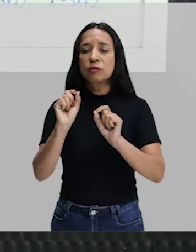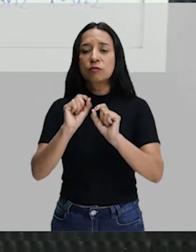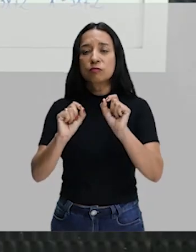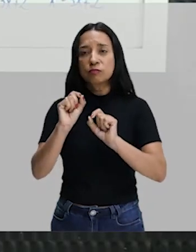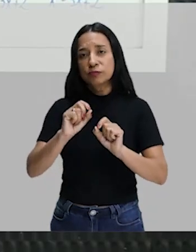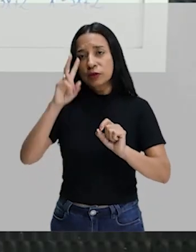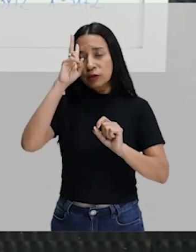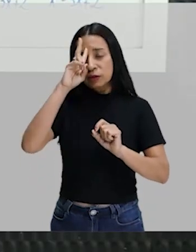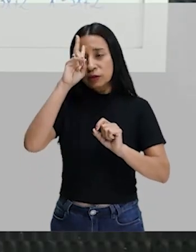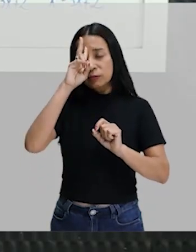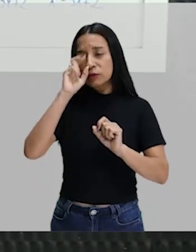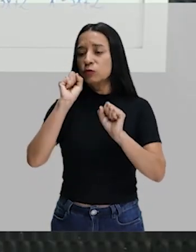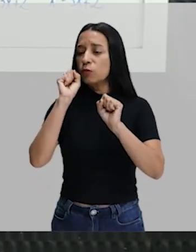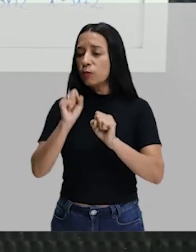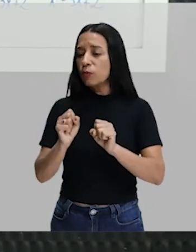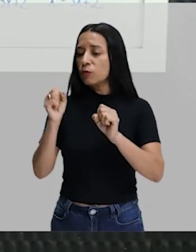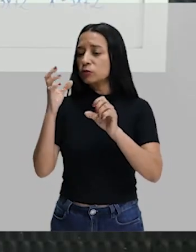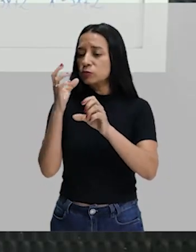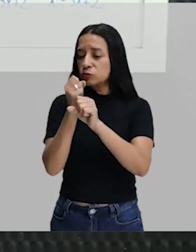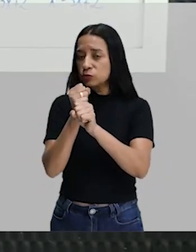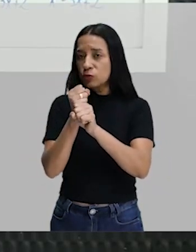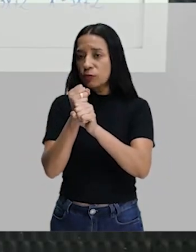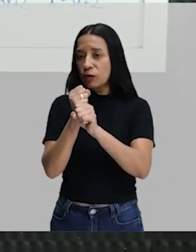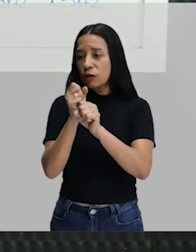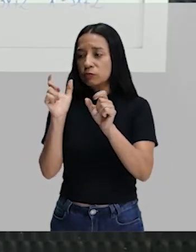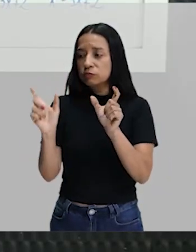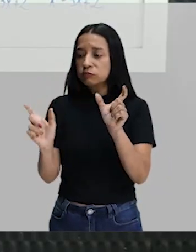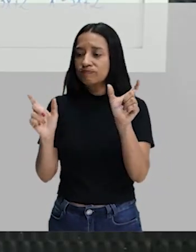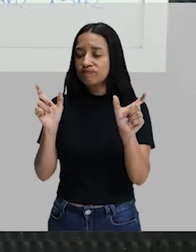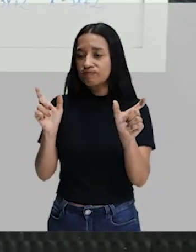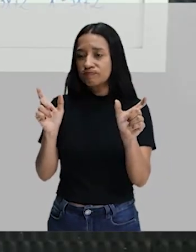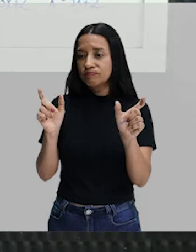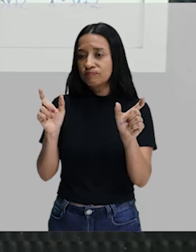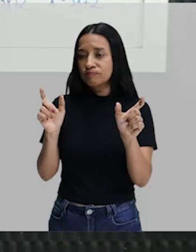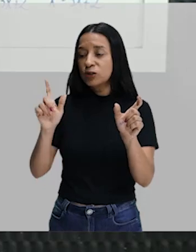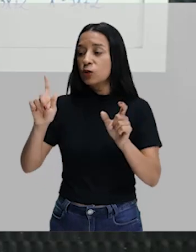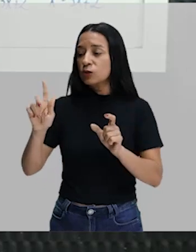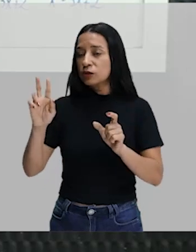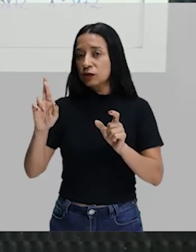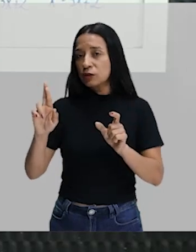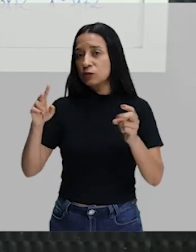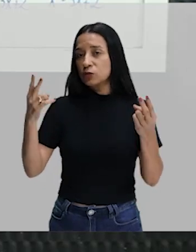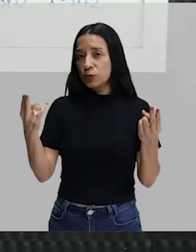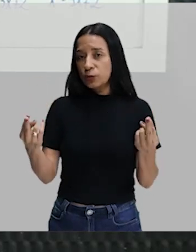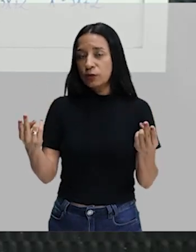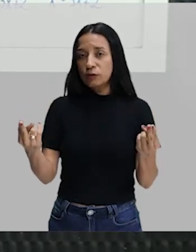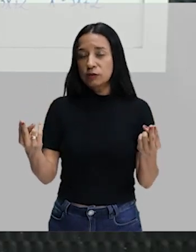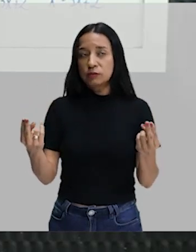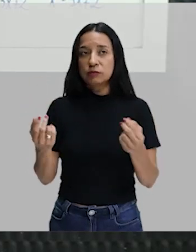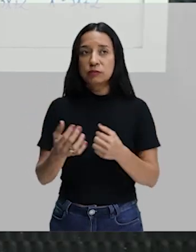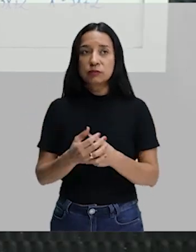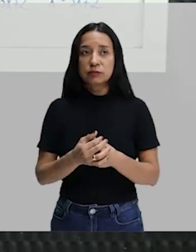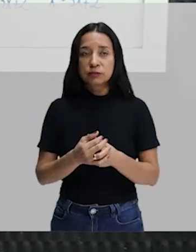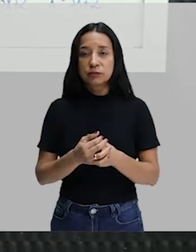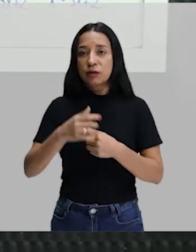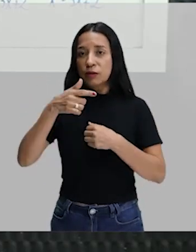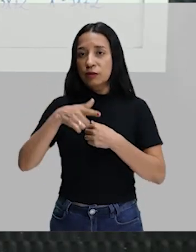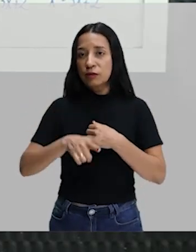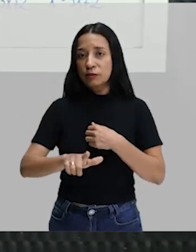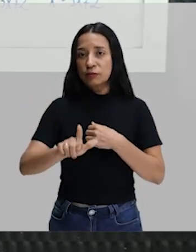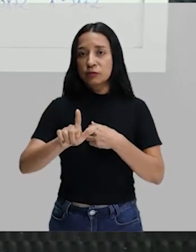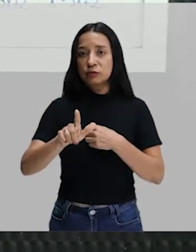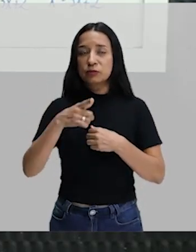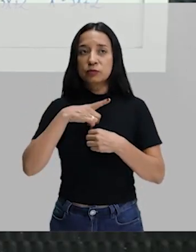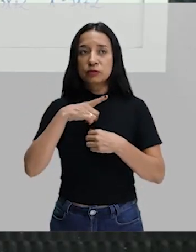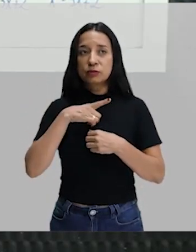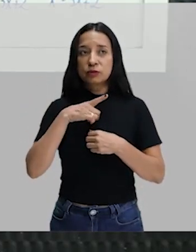pode somar os termos de mesmo grau. Tá? Então, vou repetir. Aqui o polinômio. Eu vou